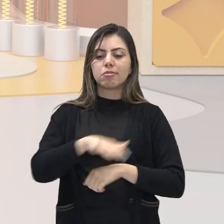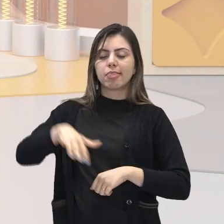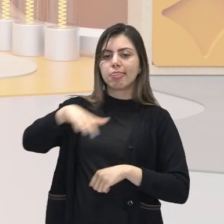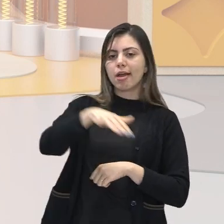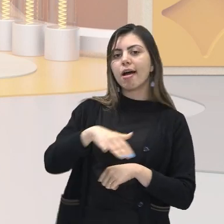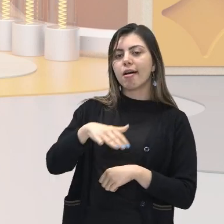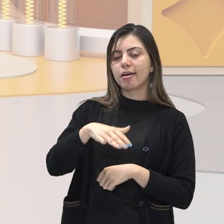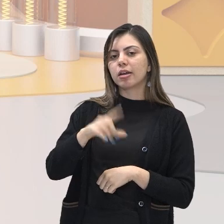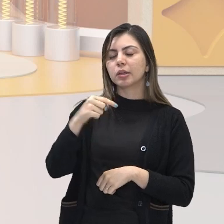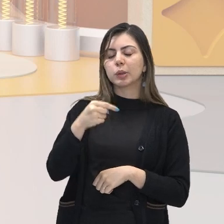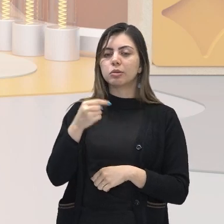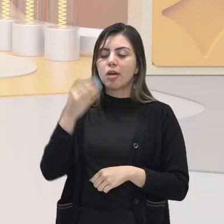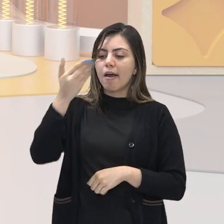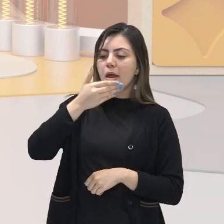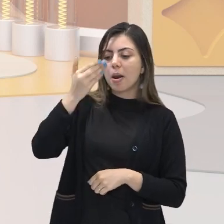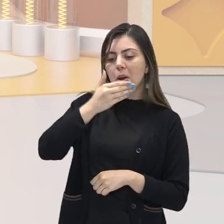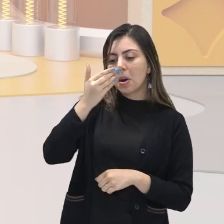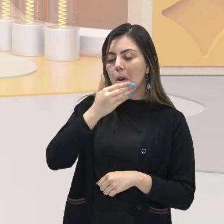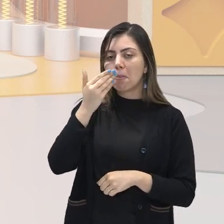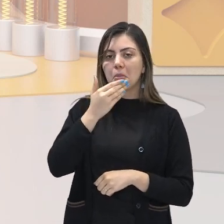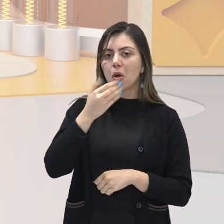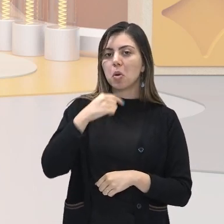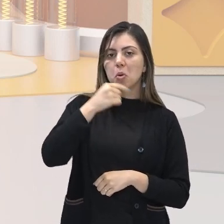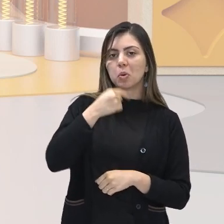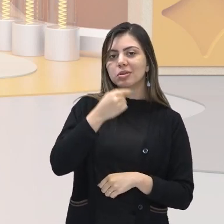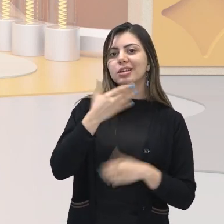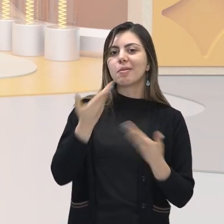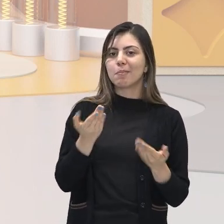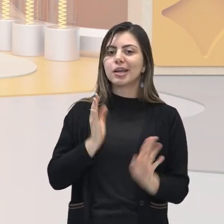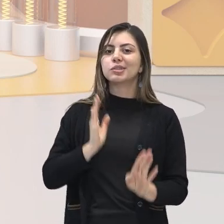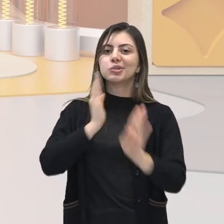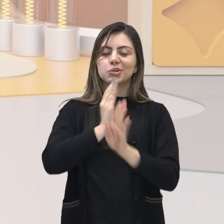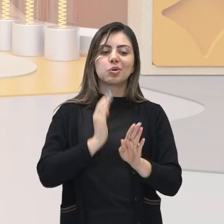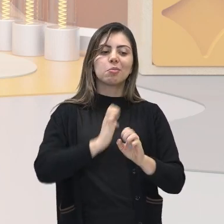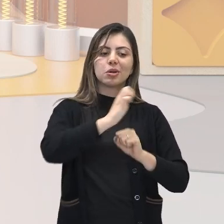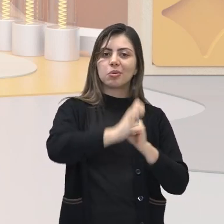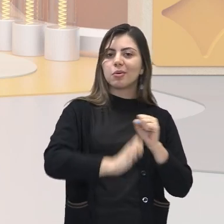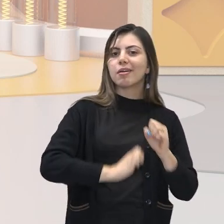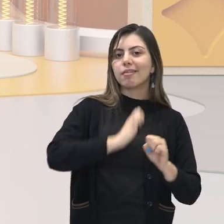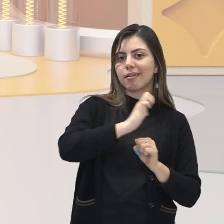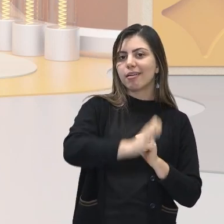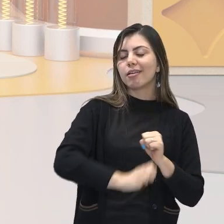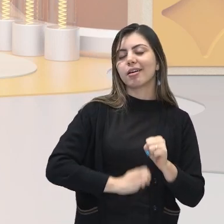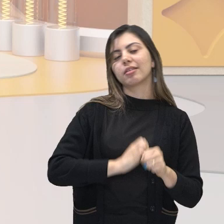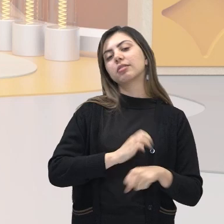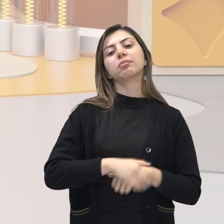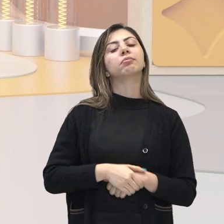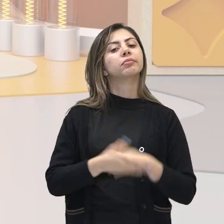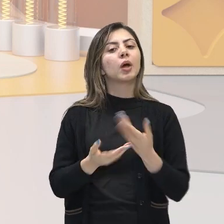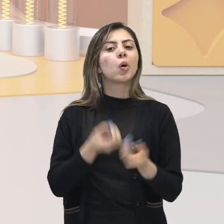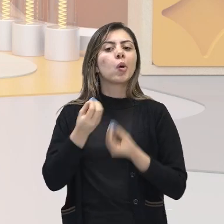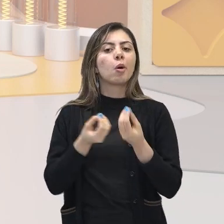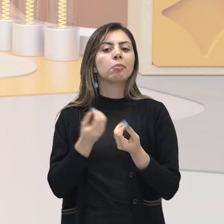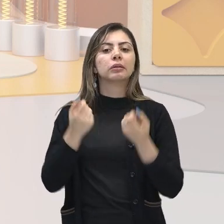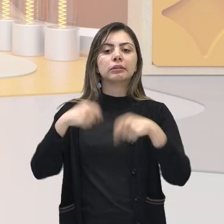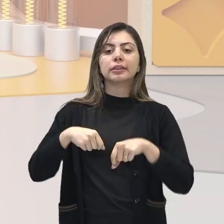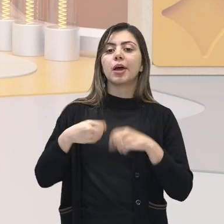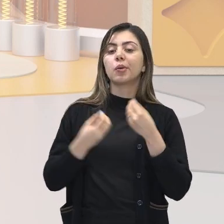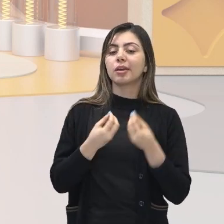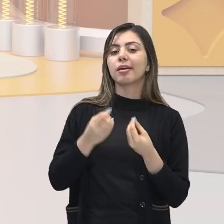que nós não conseguimos ver a olho nu. O homem começa a estudar o processo de composição da